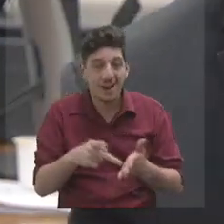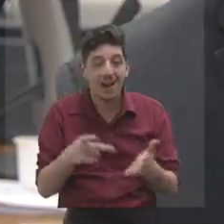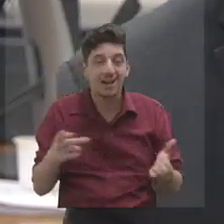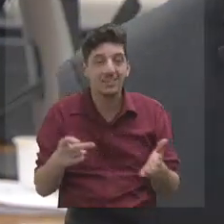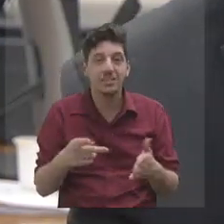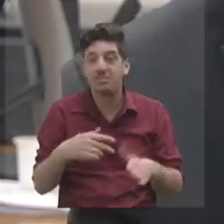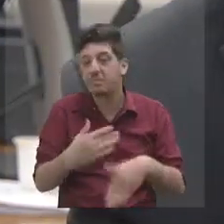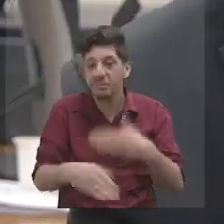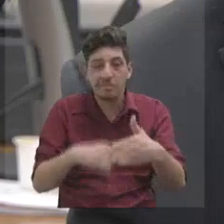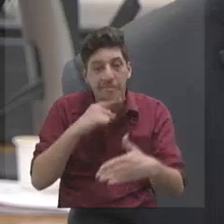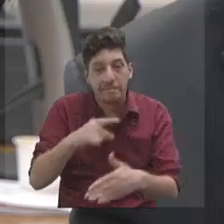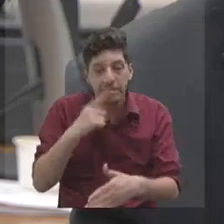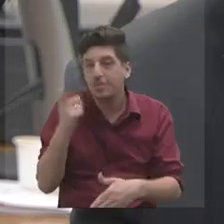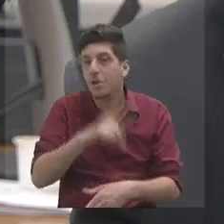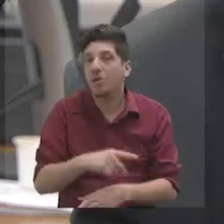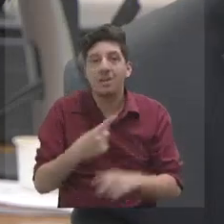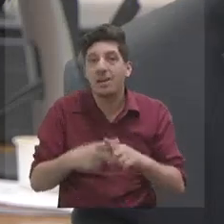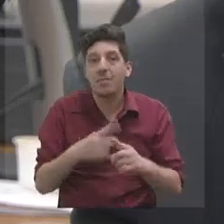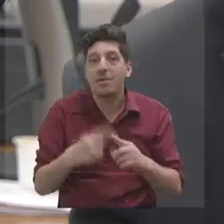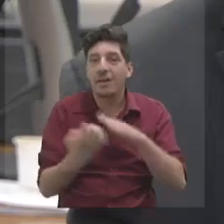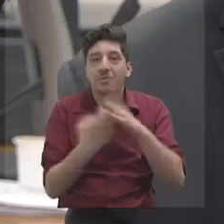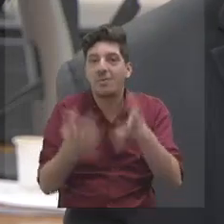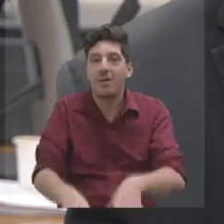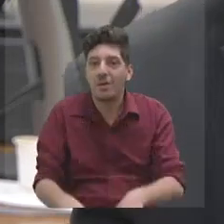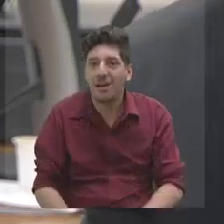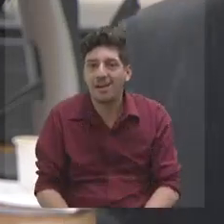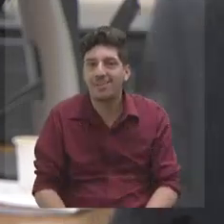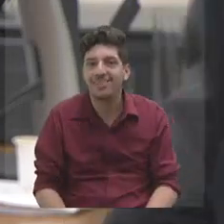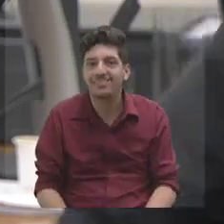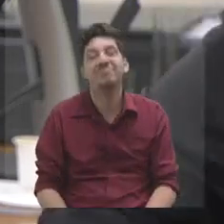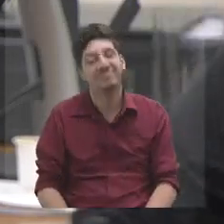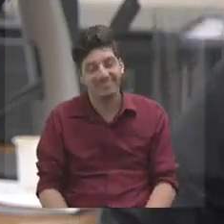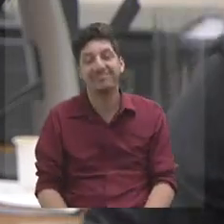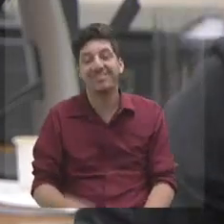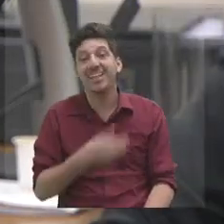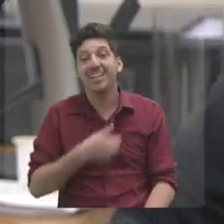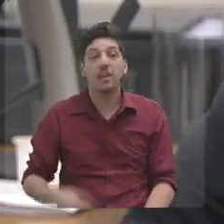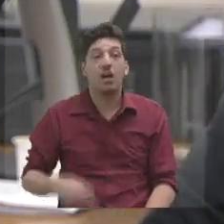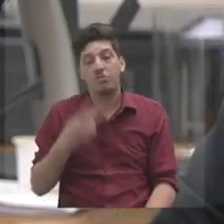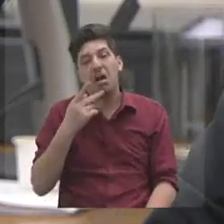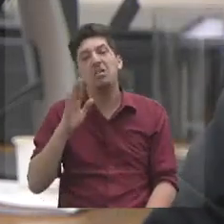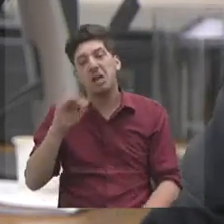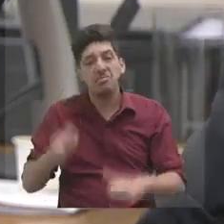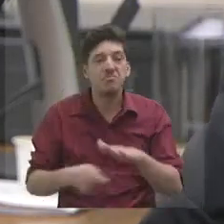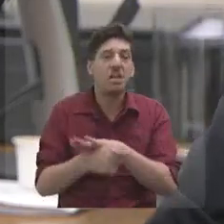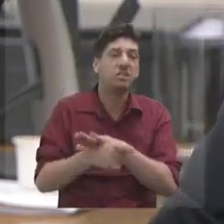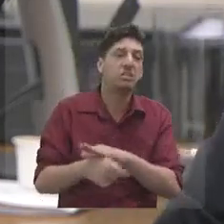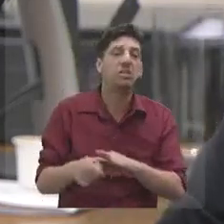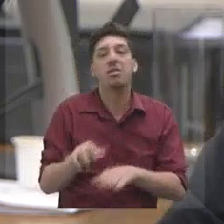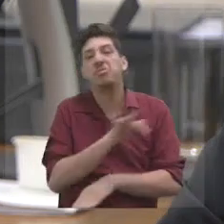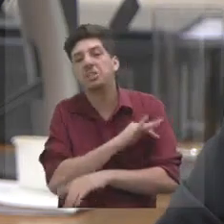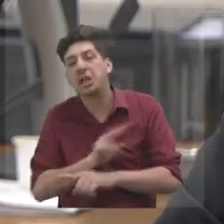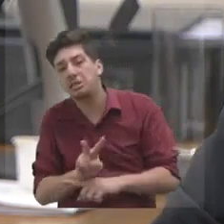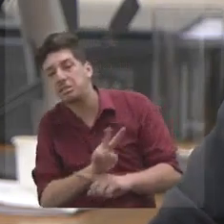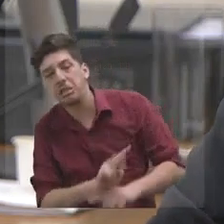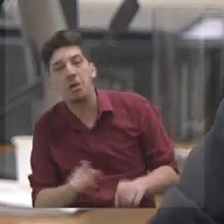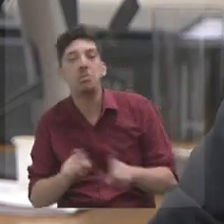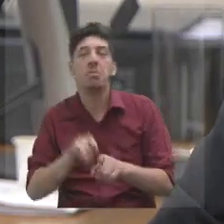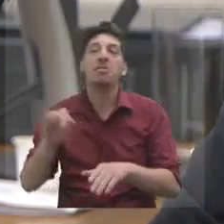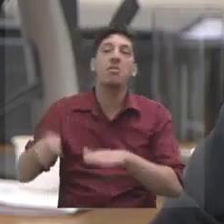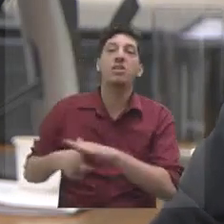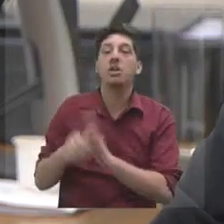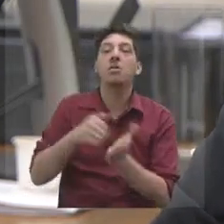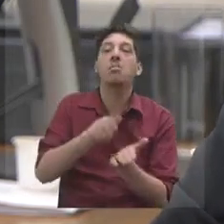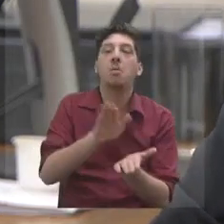não avançam e aí assim o estado fala que tem investido na fiscalização e nas multas as empresas também não pagam